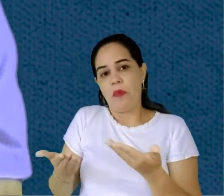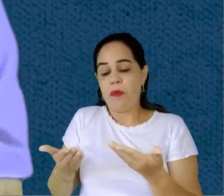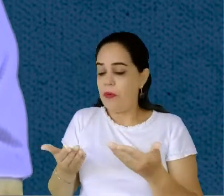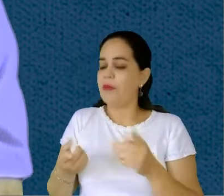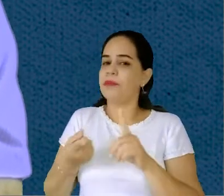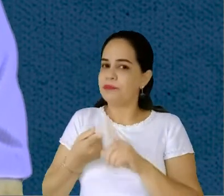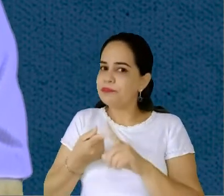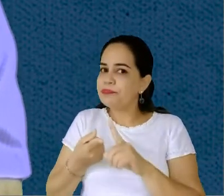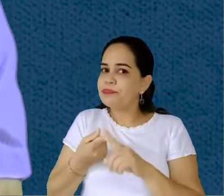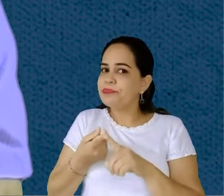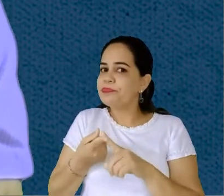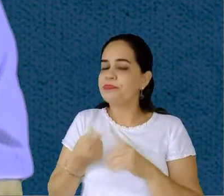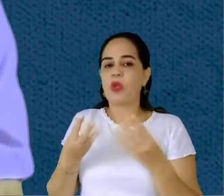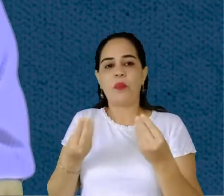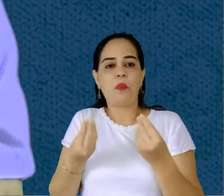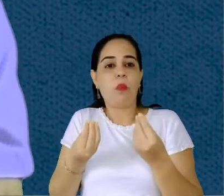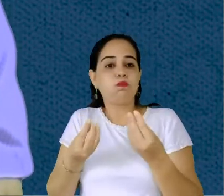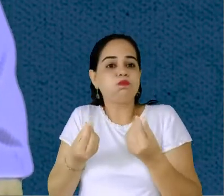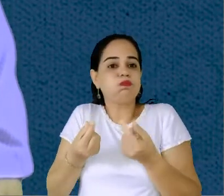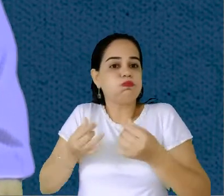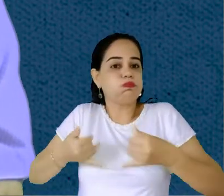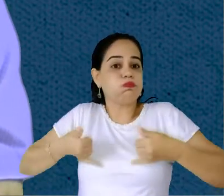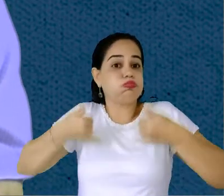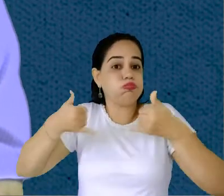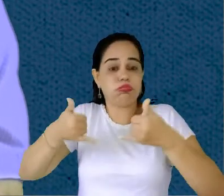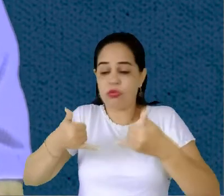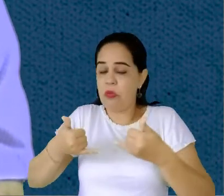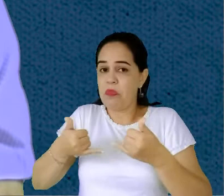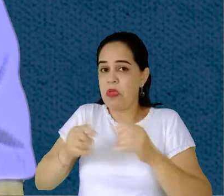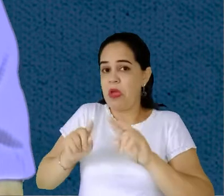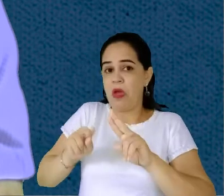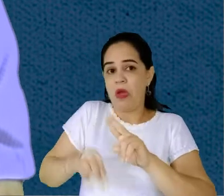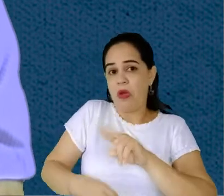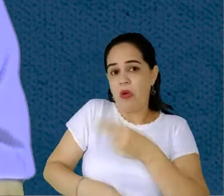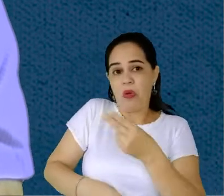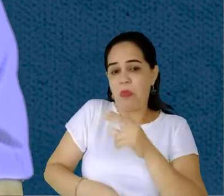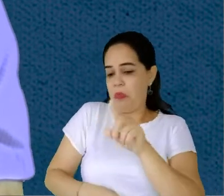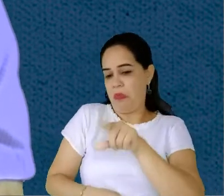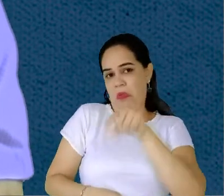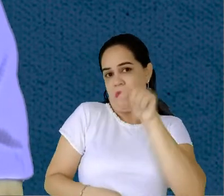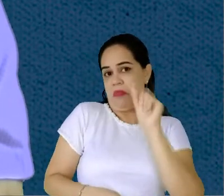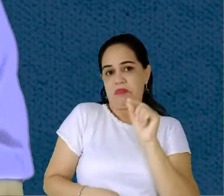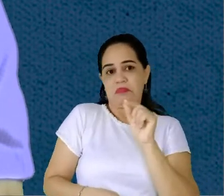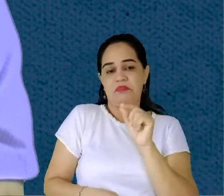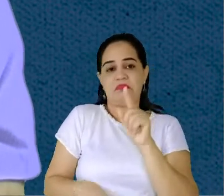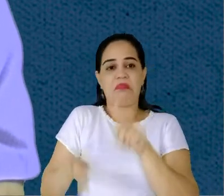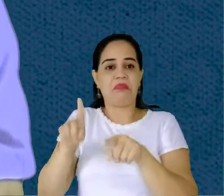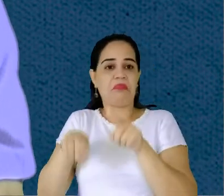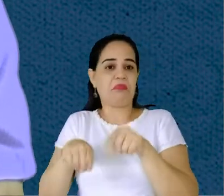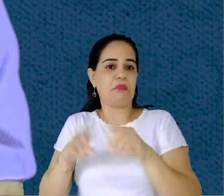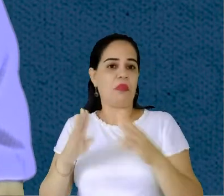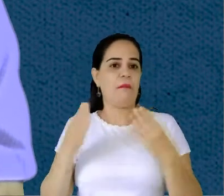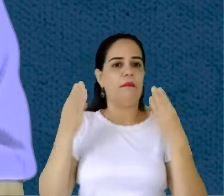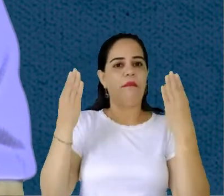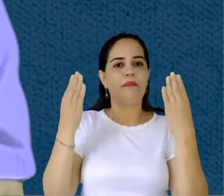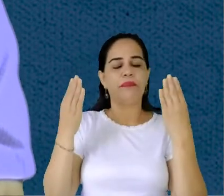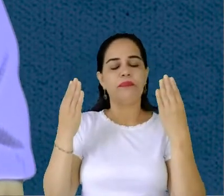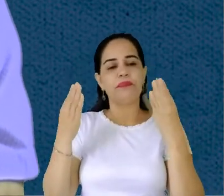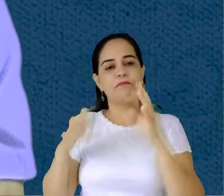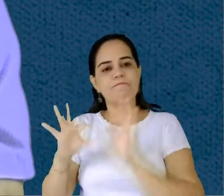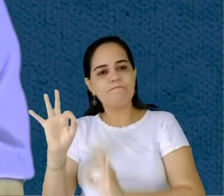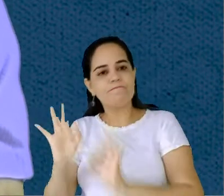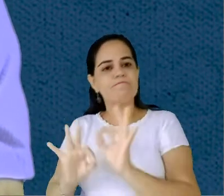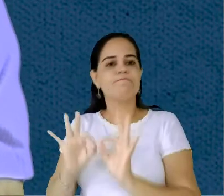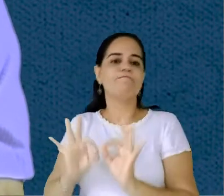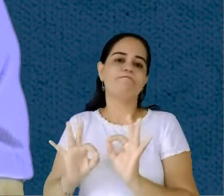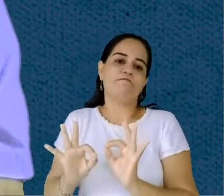Você pode gastar muito dinheiro no casamento, pode gastar muito dinheiro, fortunas, ou pode não gastar nada.